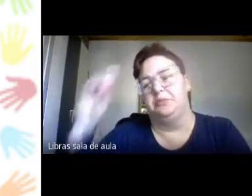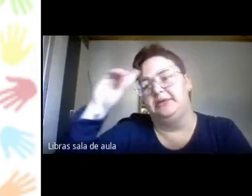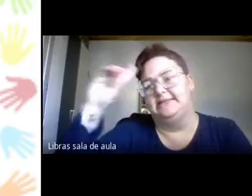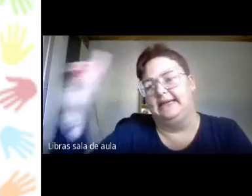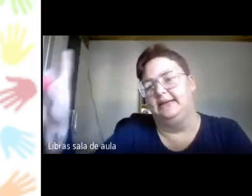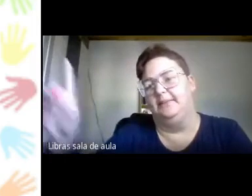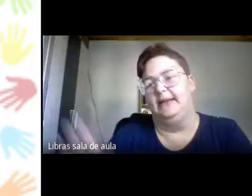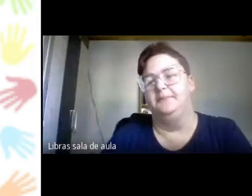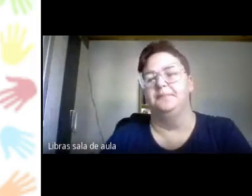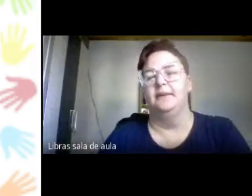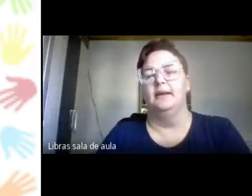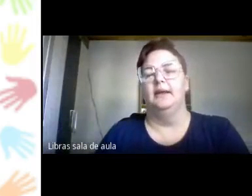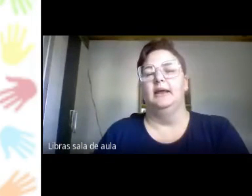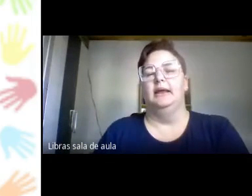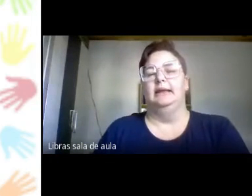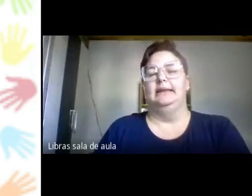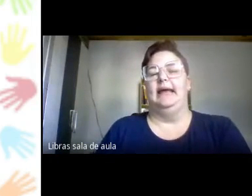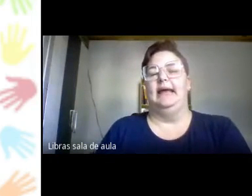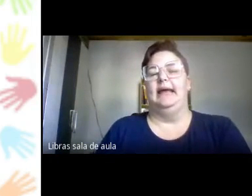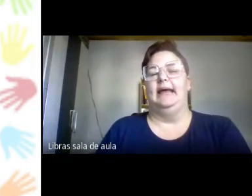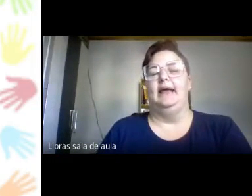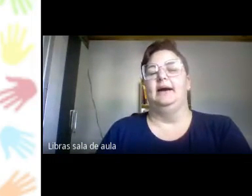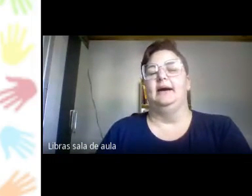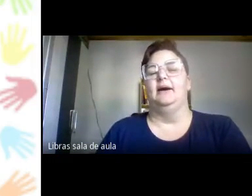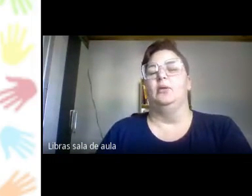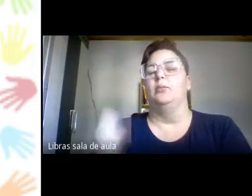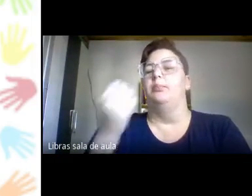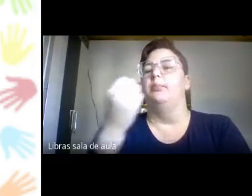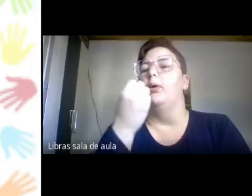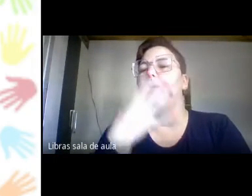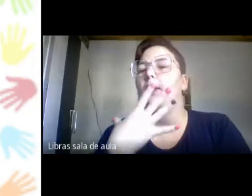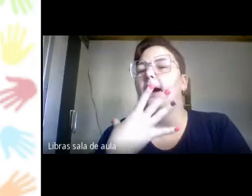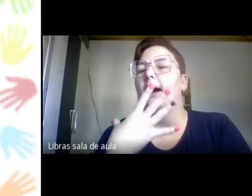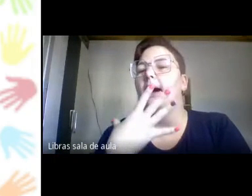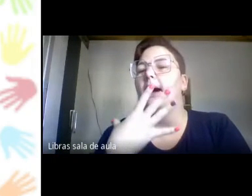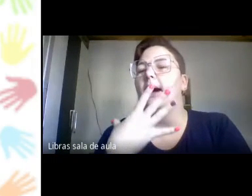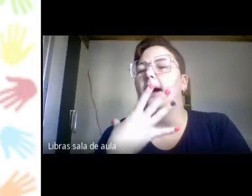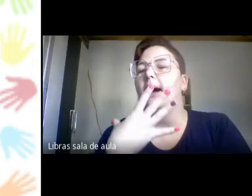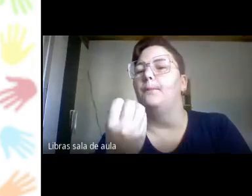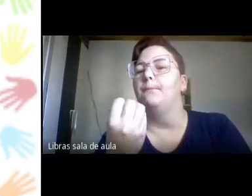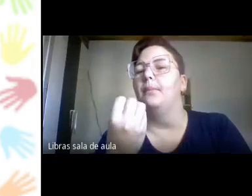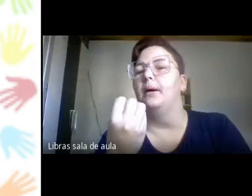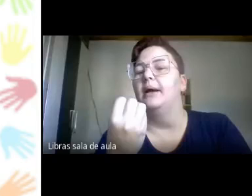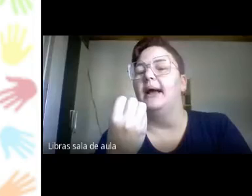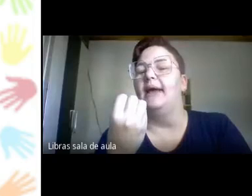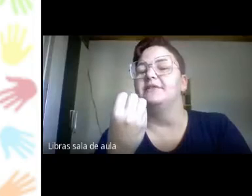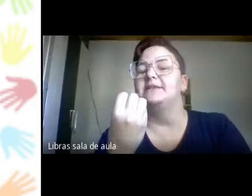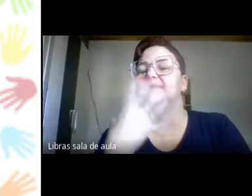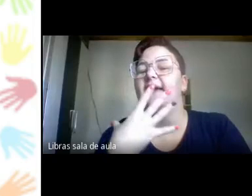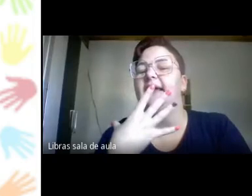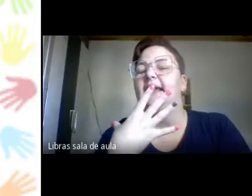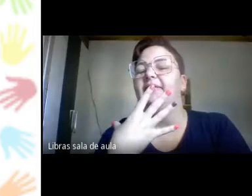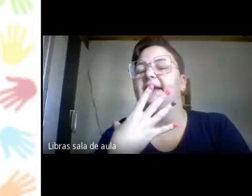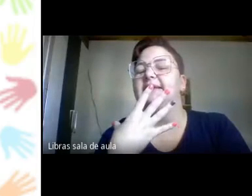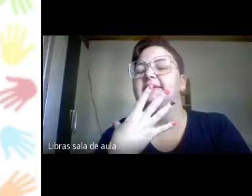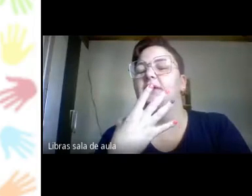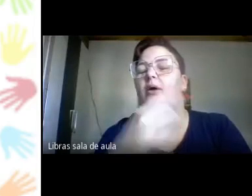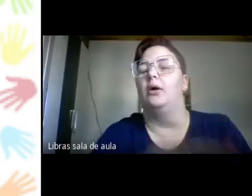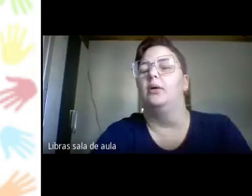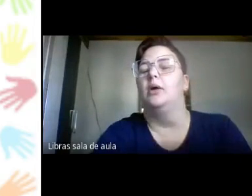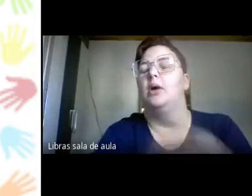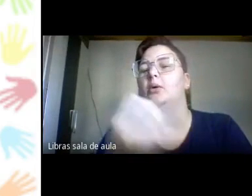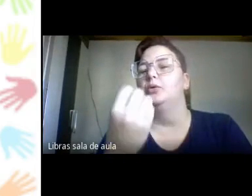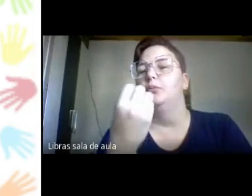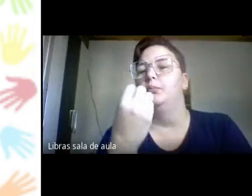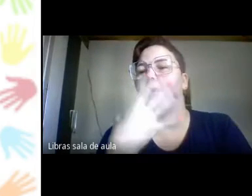de memorizar também, né? O boa, ó. Aí vocês veem que a variação,